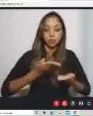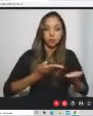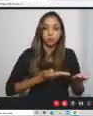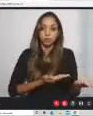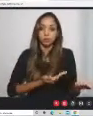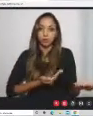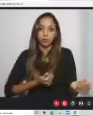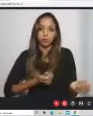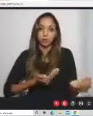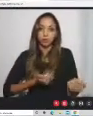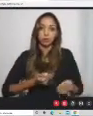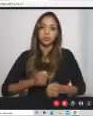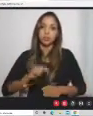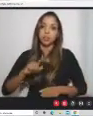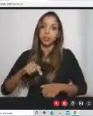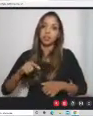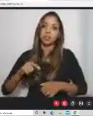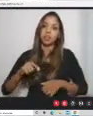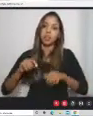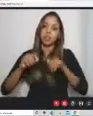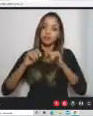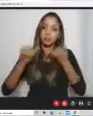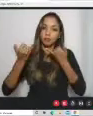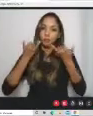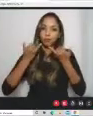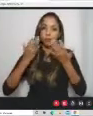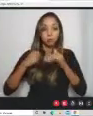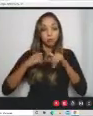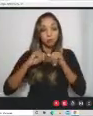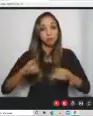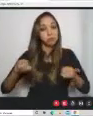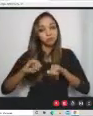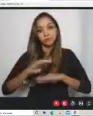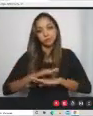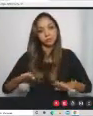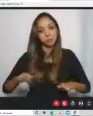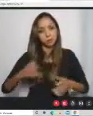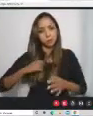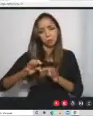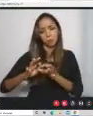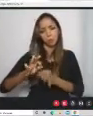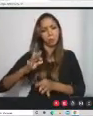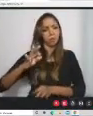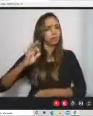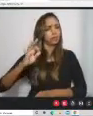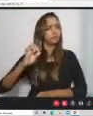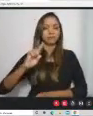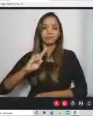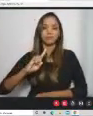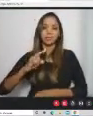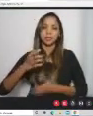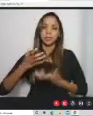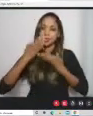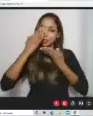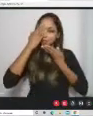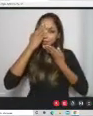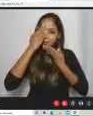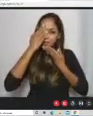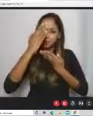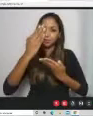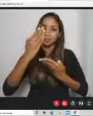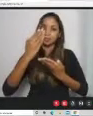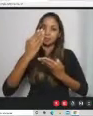informação que eu queria dar aqui para vocês. Não vou me alongar. Dizer a vocês da gratidão que tenho, da felicidade por